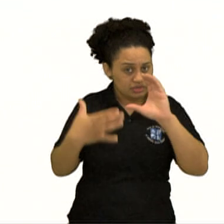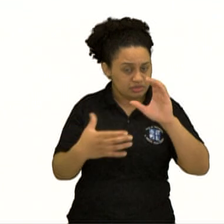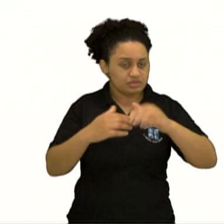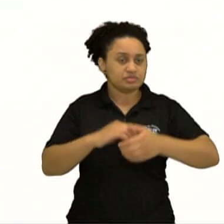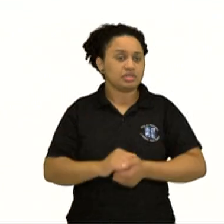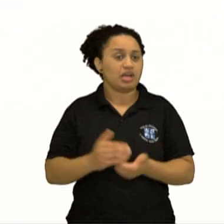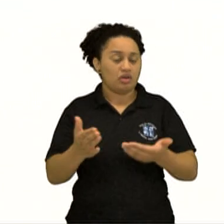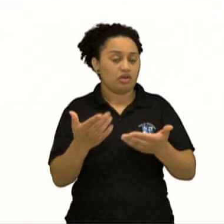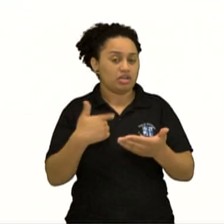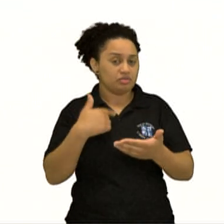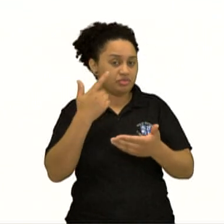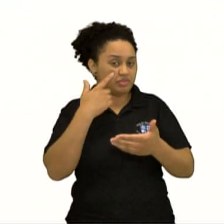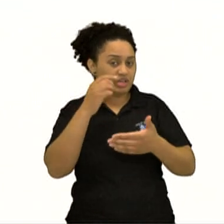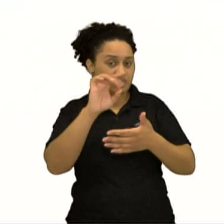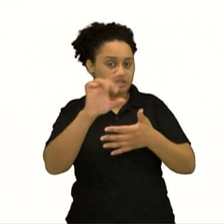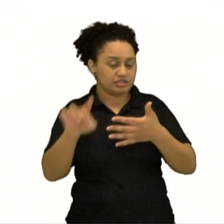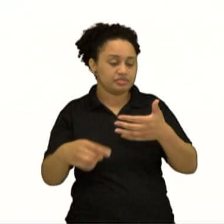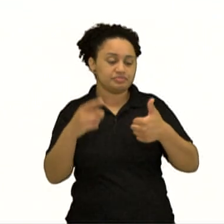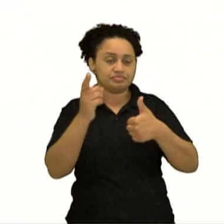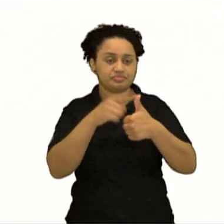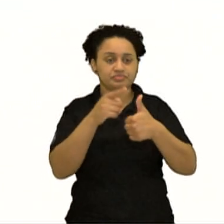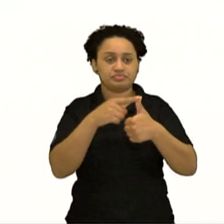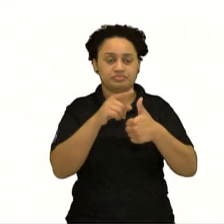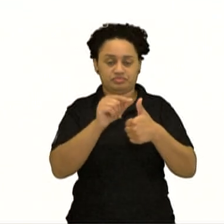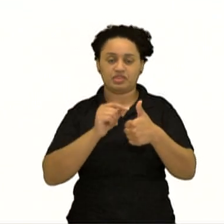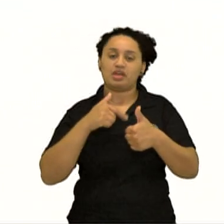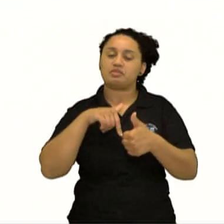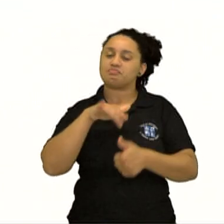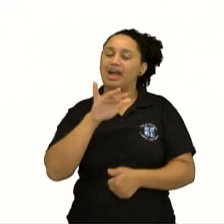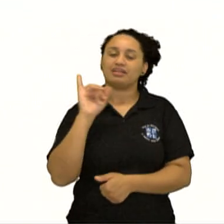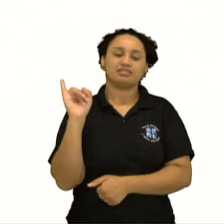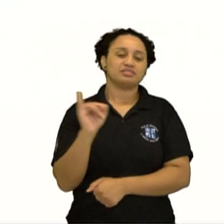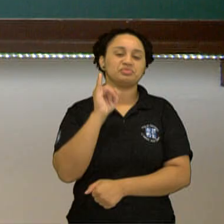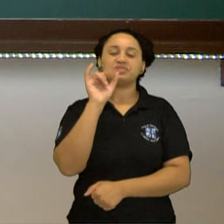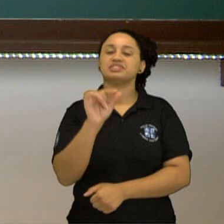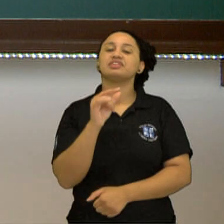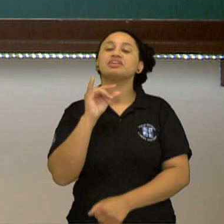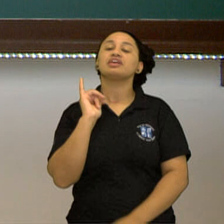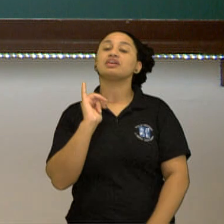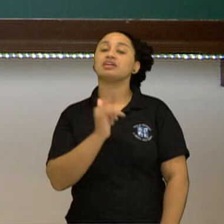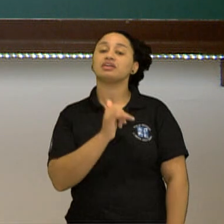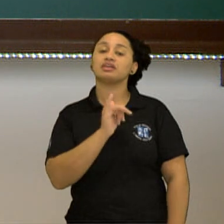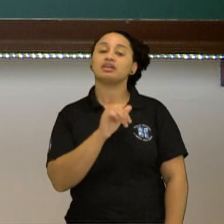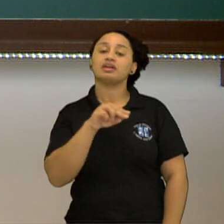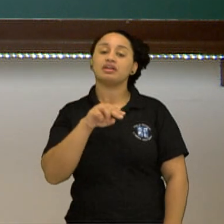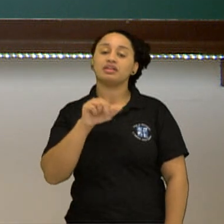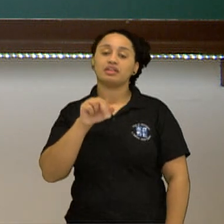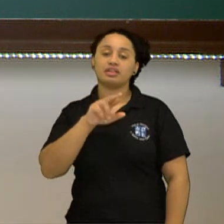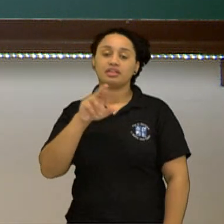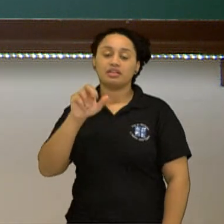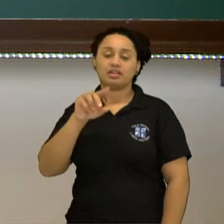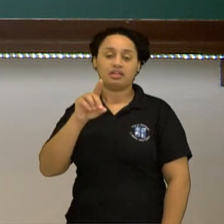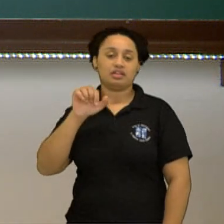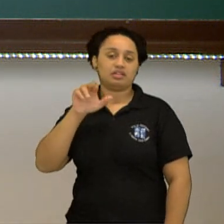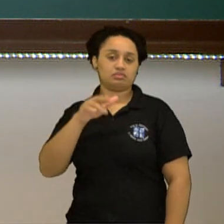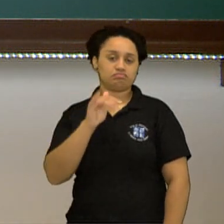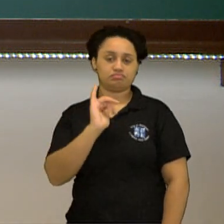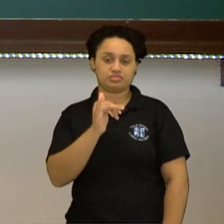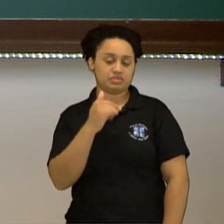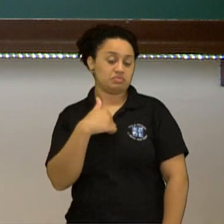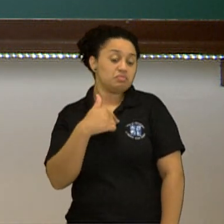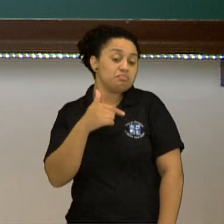um deles. O primeiro e o mais importante é o narrador. Não existe um conto sem um